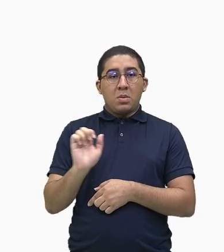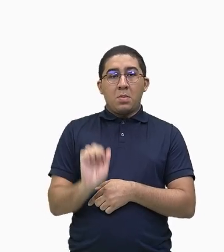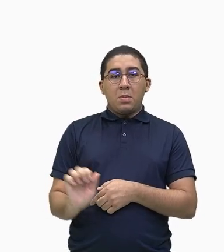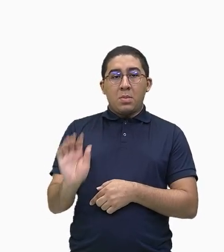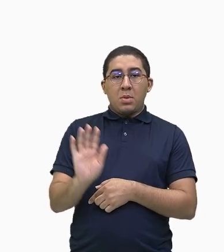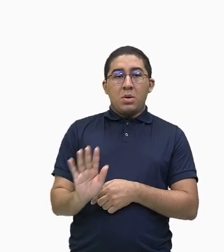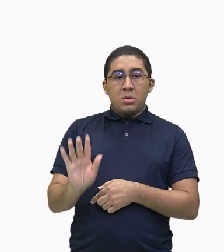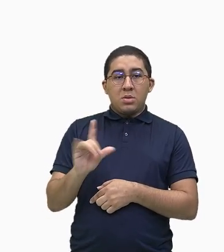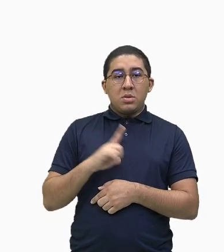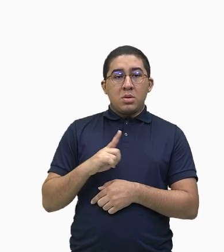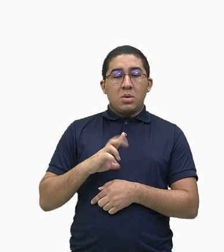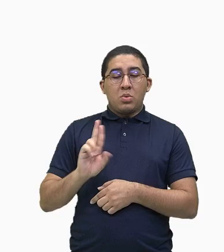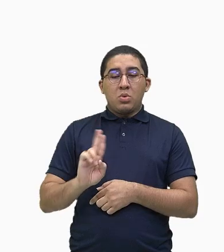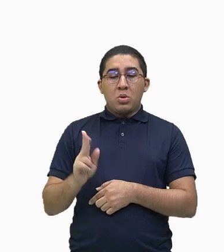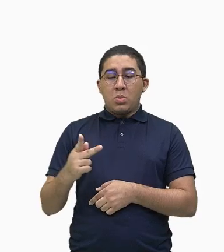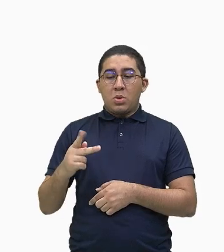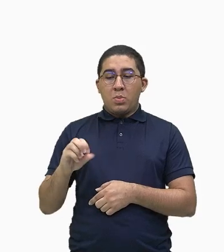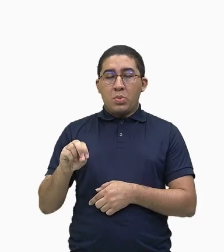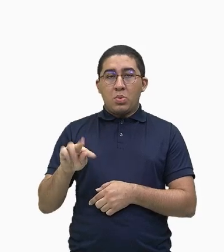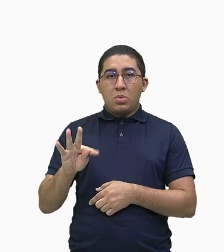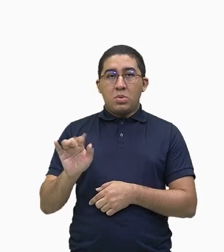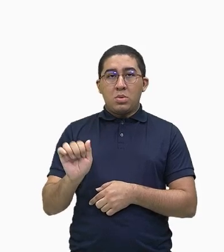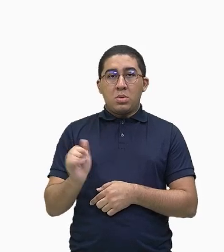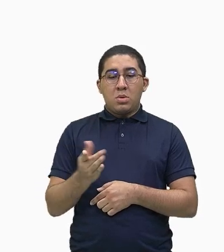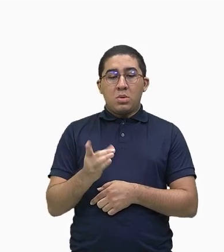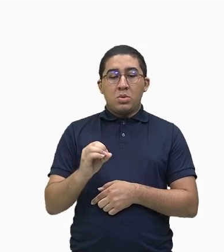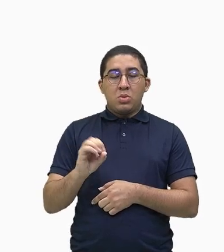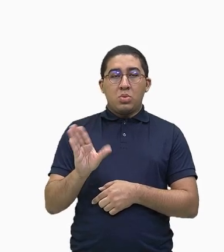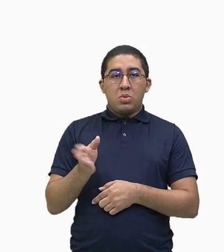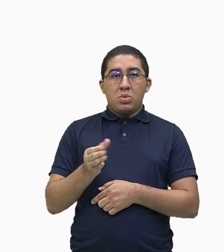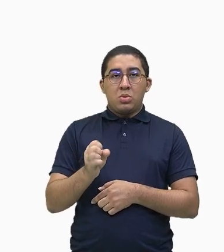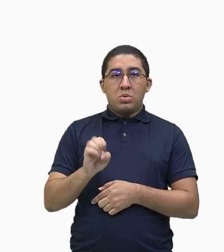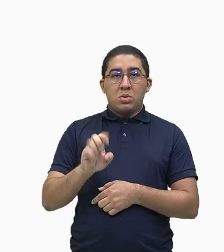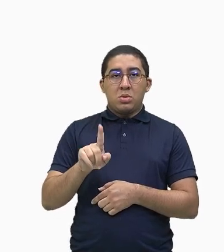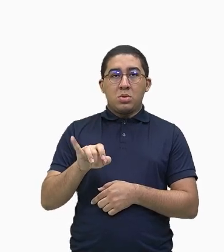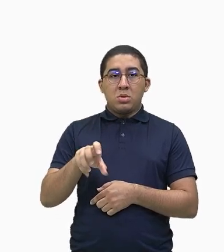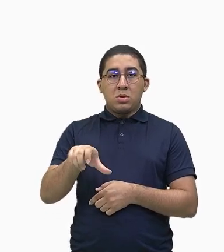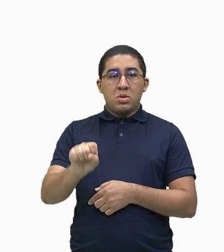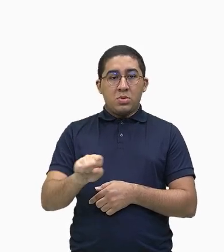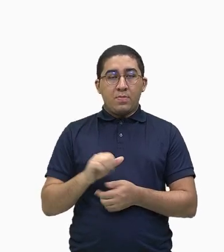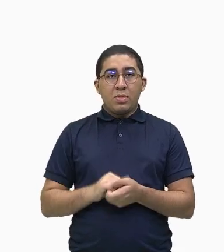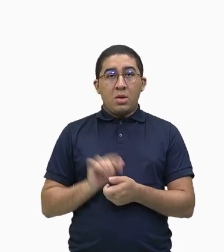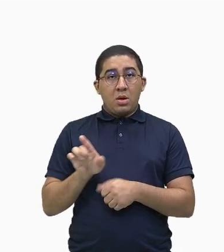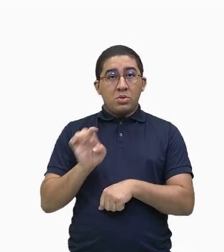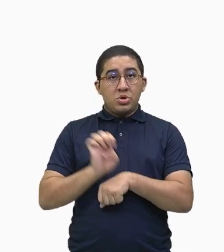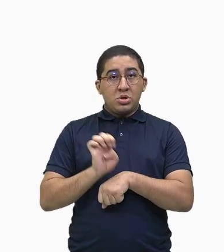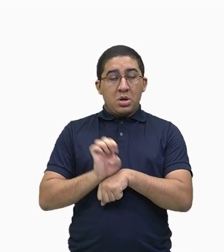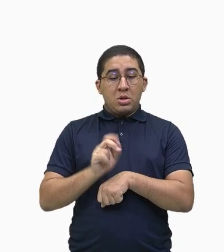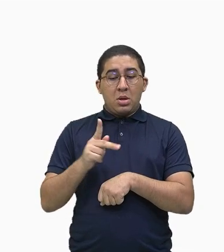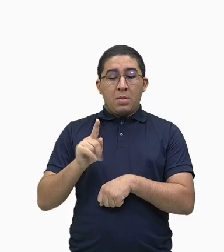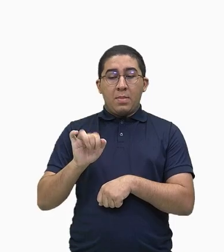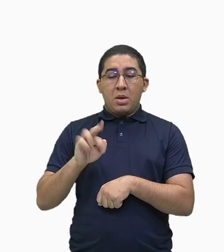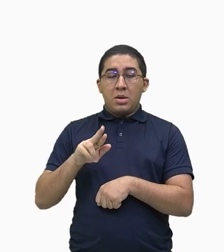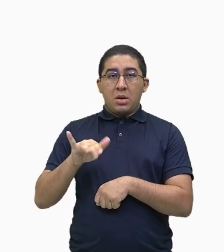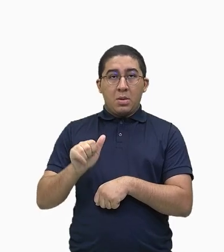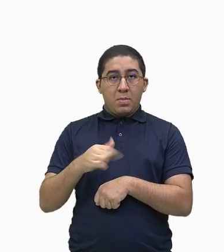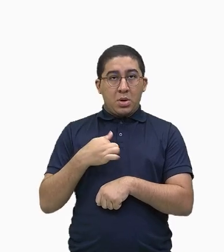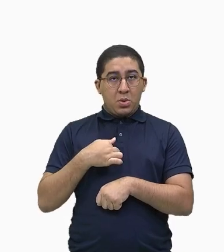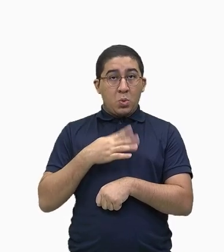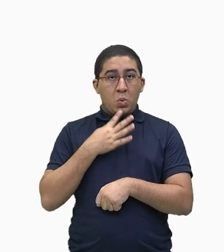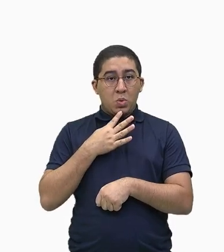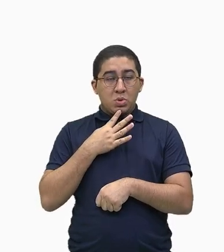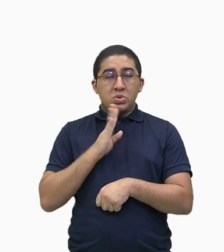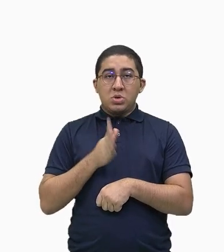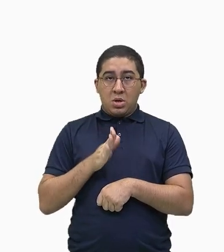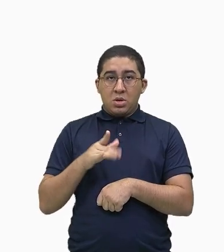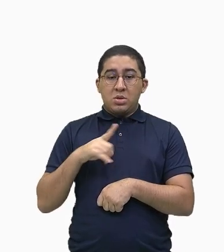a leste, Ponta dos Seixas, na Paraíba. Né? Inclusive, eu já tive a oportunidade de conhecer esse lugar, que